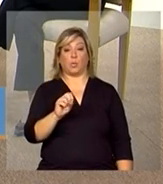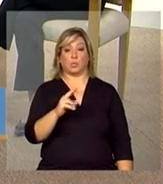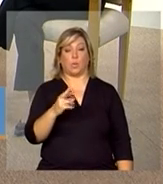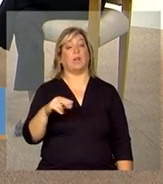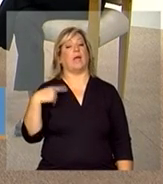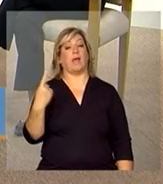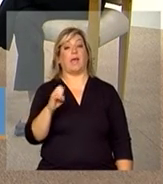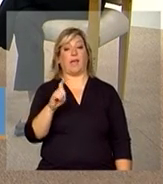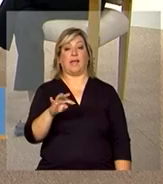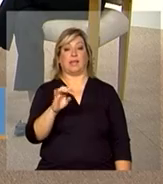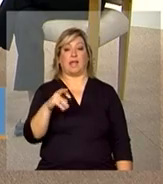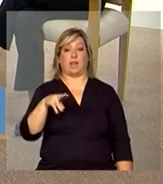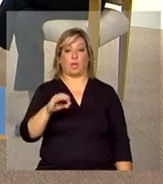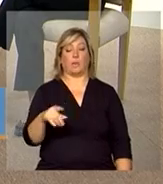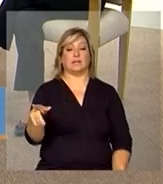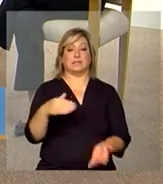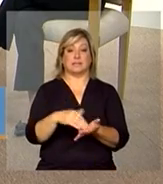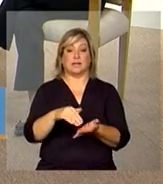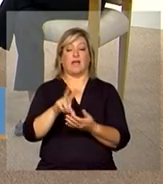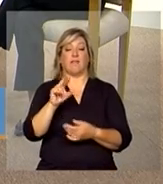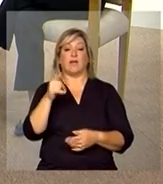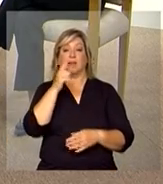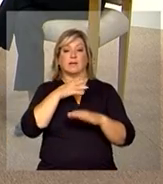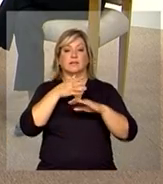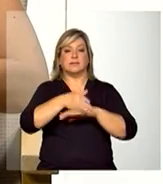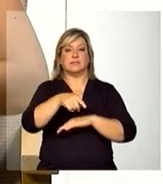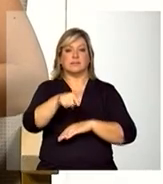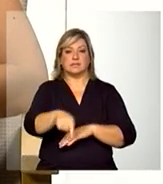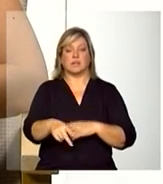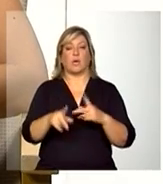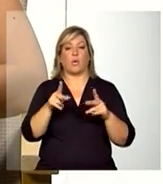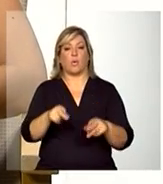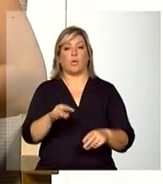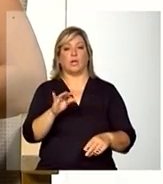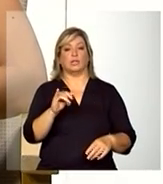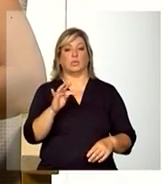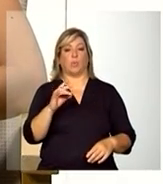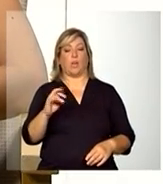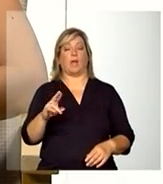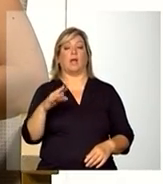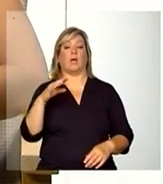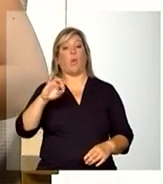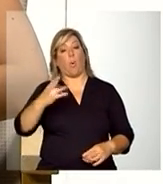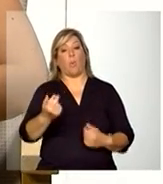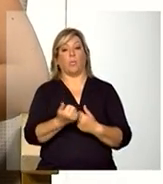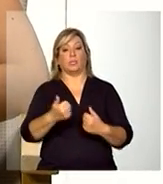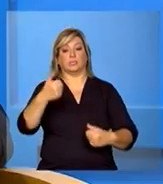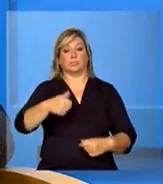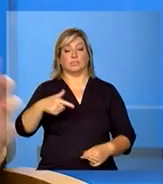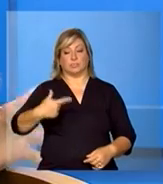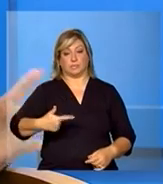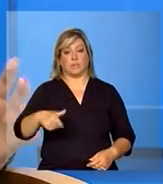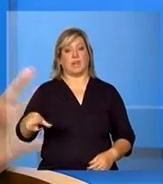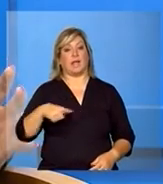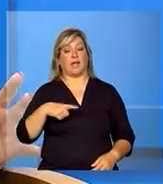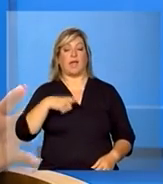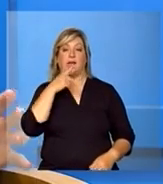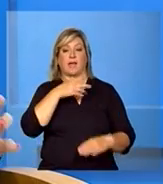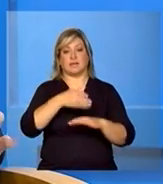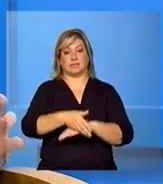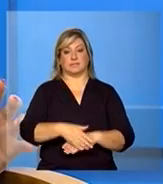secretaria que vão ter acesso conforme o titular ou o adjunto acharem necessário e quanto os